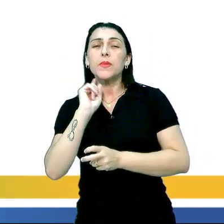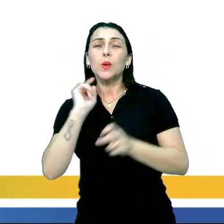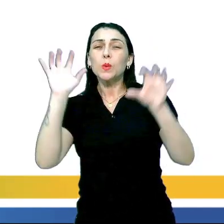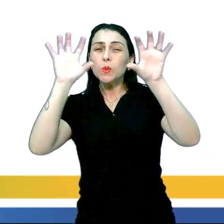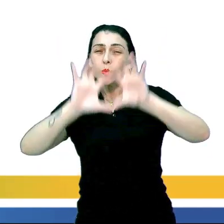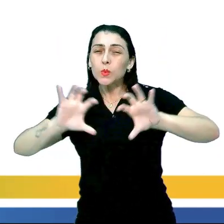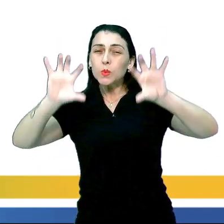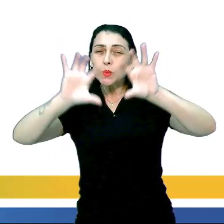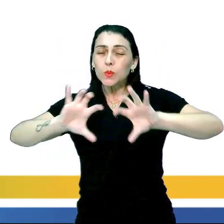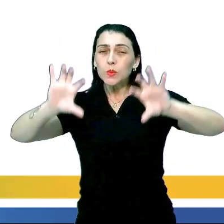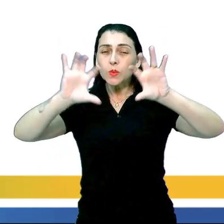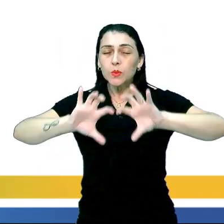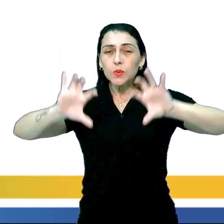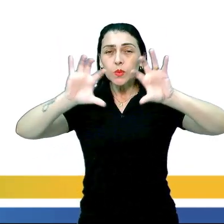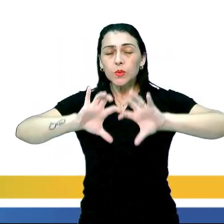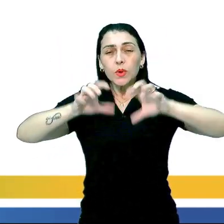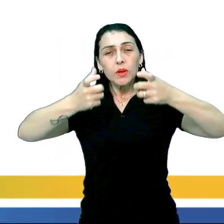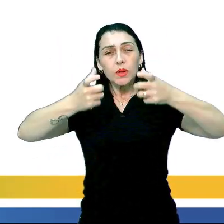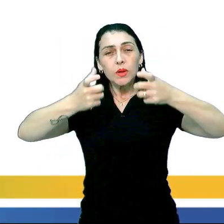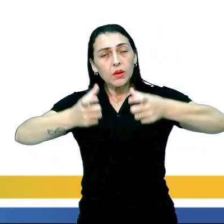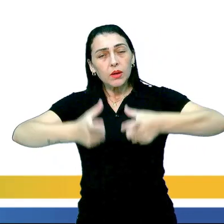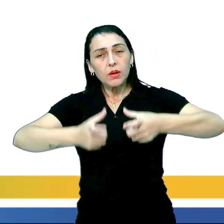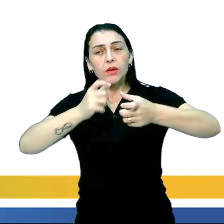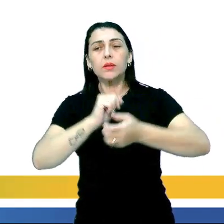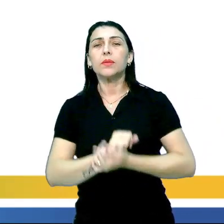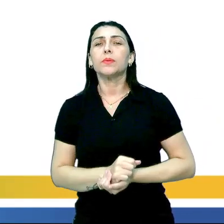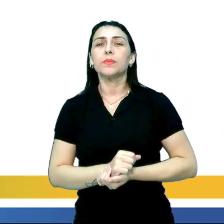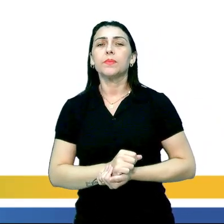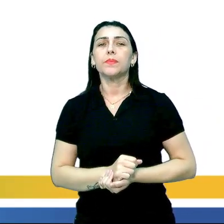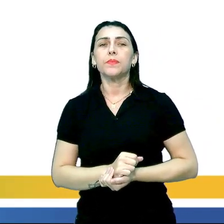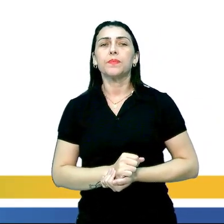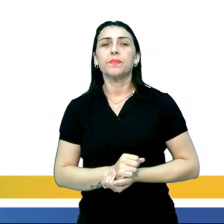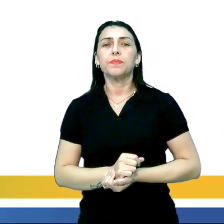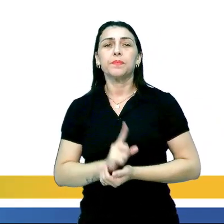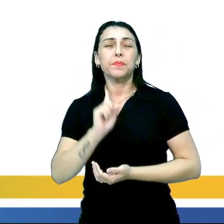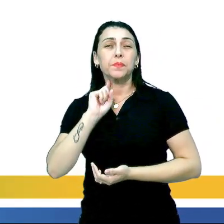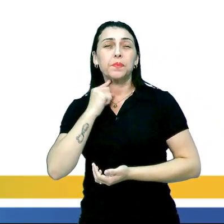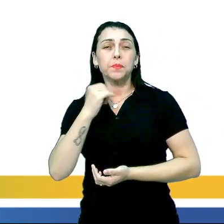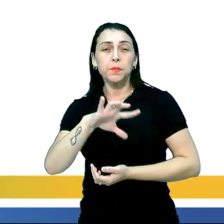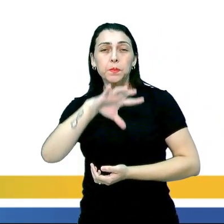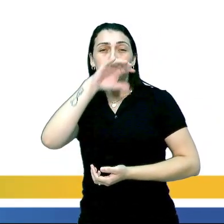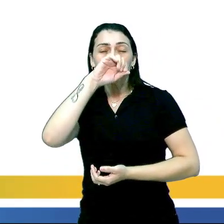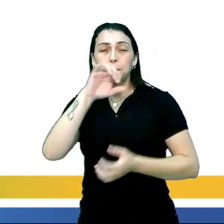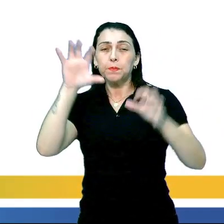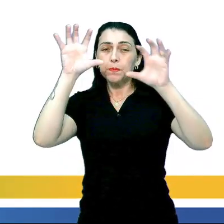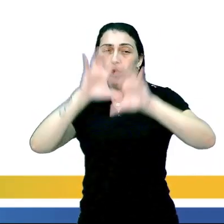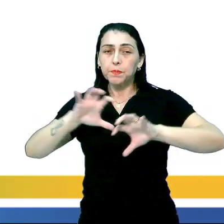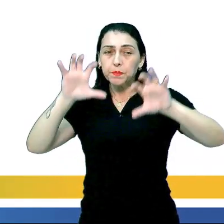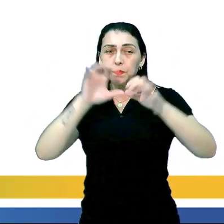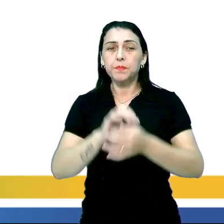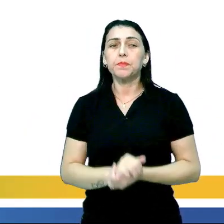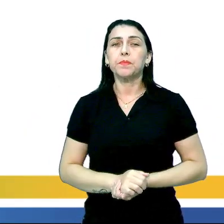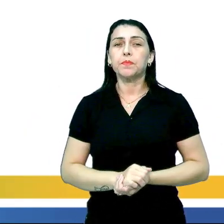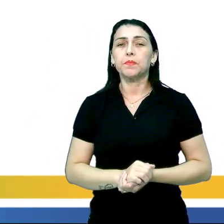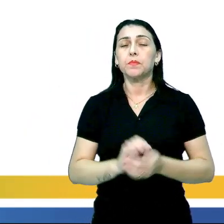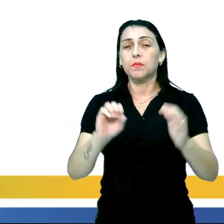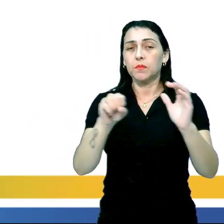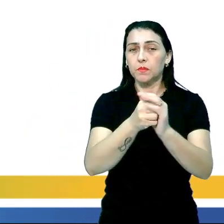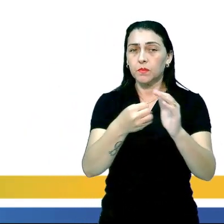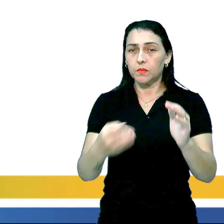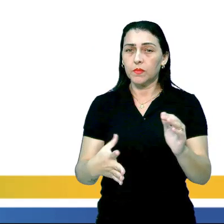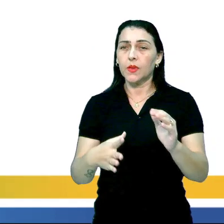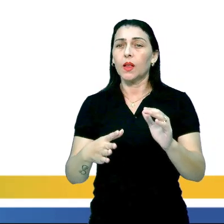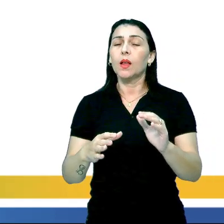poluição pairando nessa localidade. Bem, a poluição do ar caracteriza-se